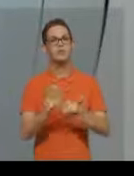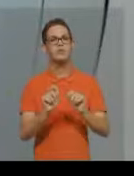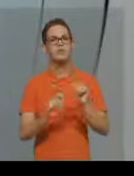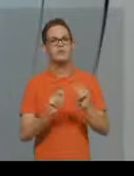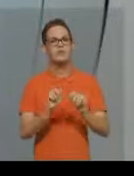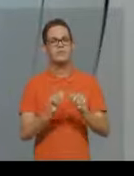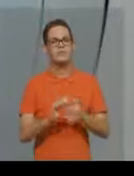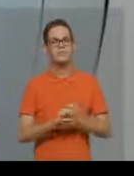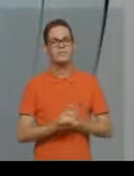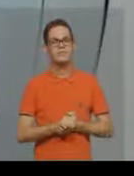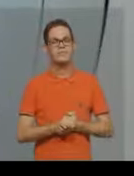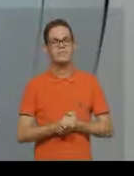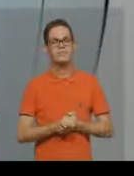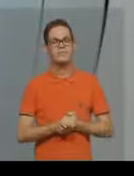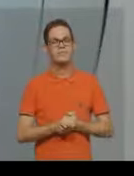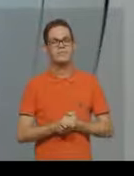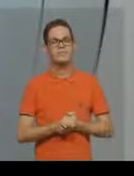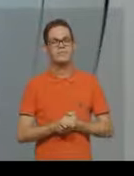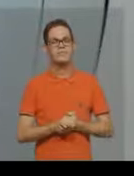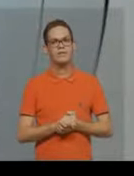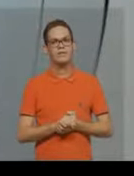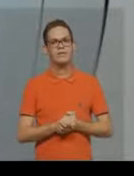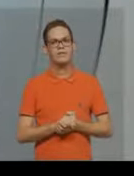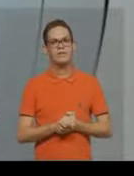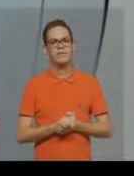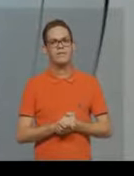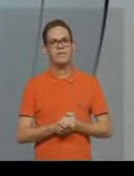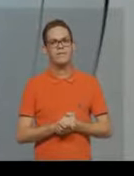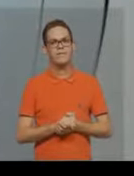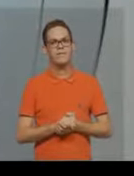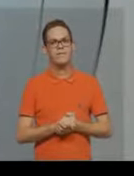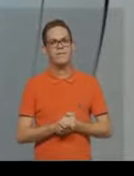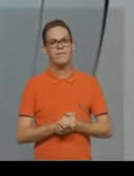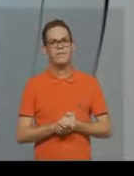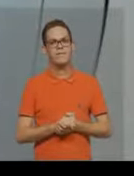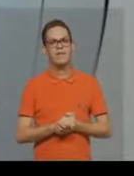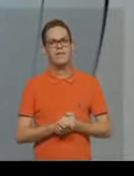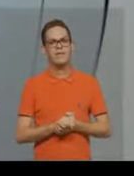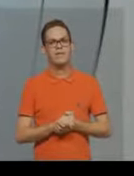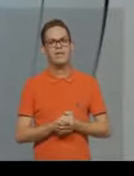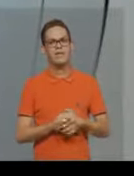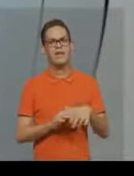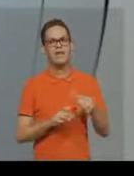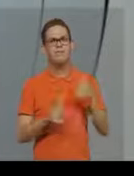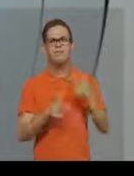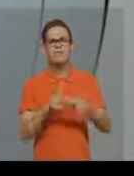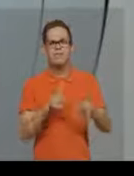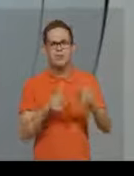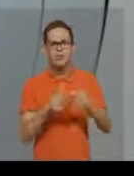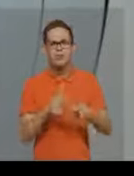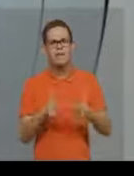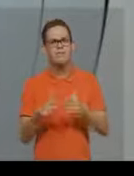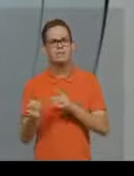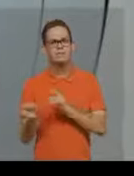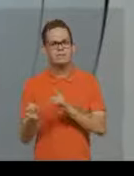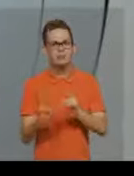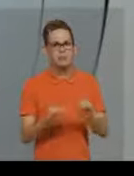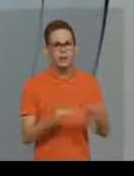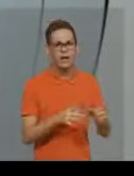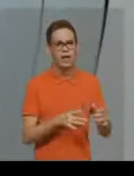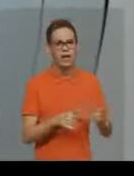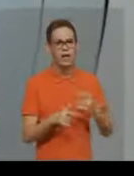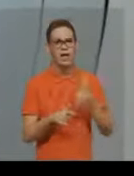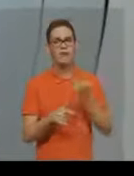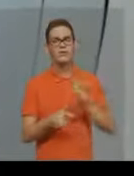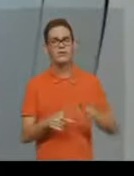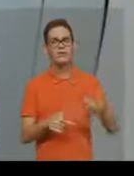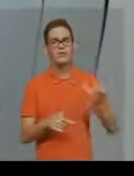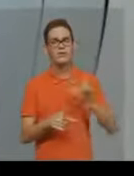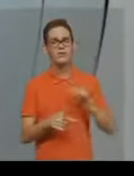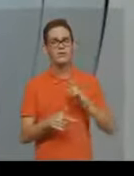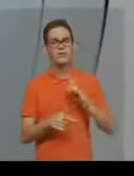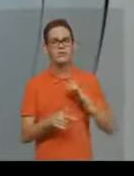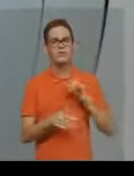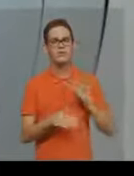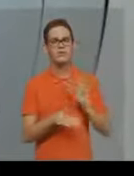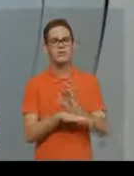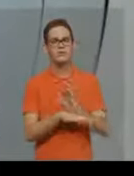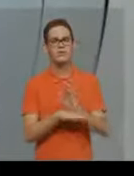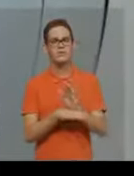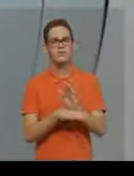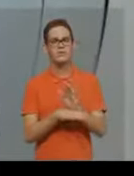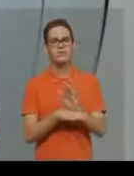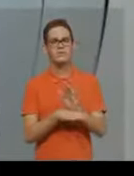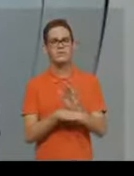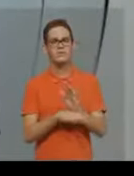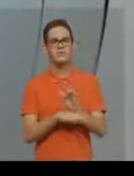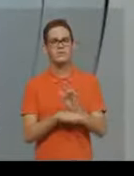falando a outra pergunta, que falou da parte dos problemas contemporâneos, a literatura nos faz